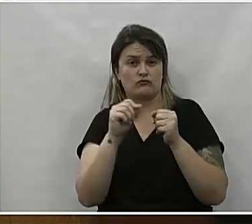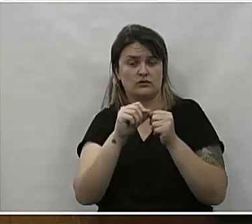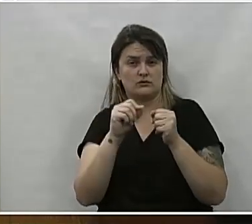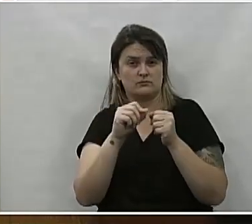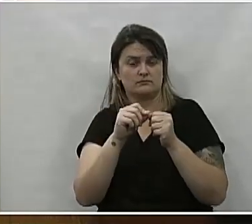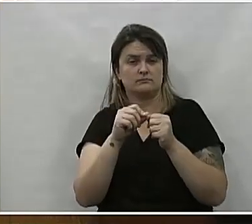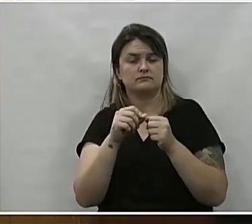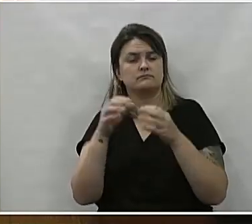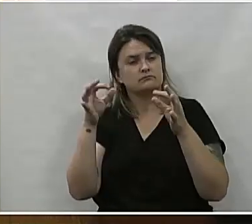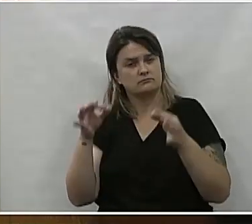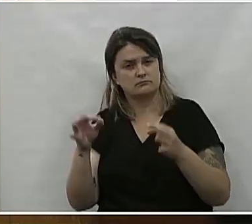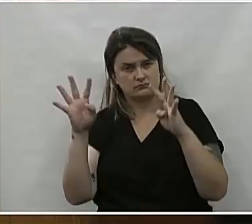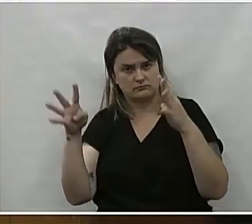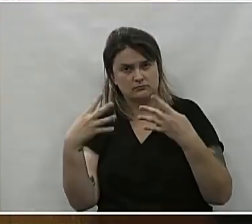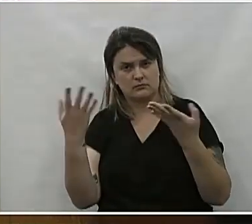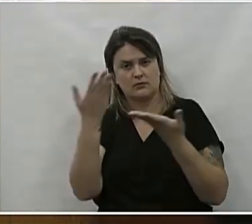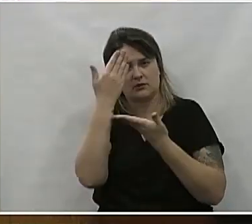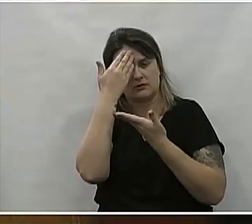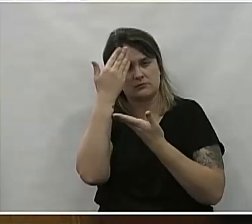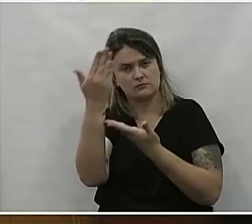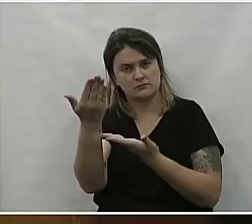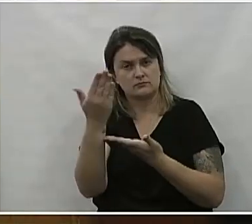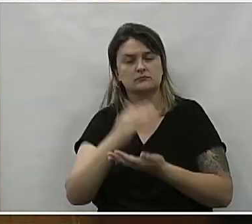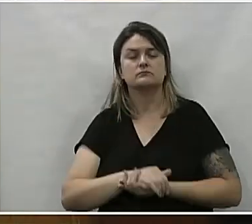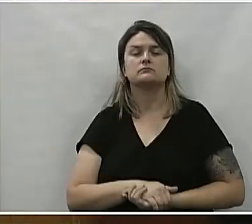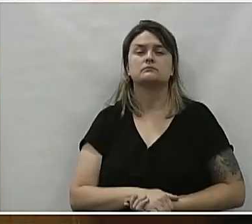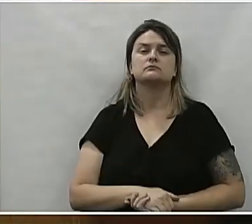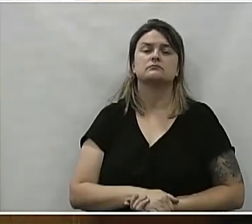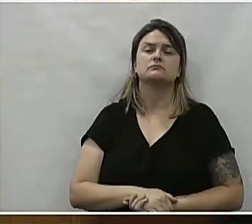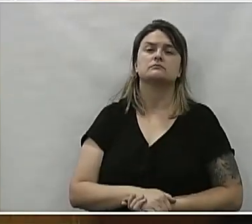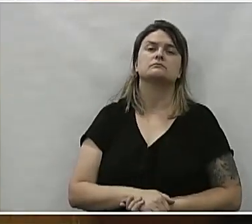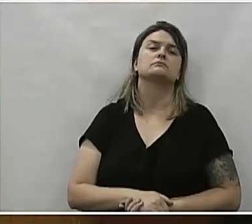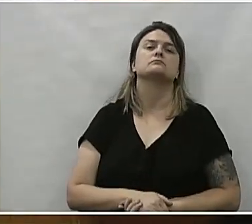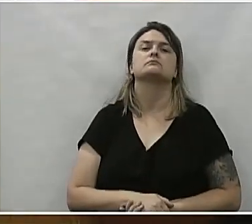Certo de sua atenção, desejo e agradeço atenciosamente